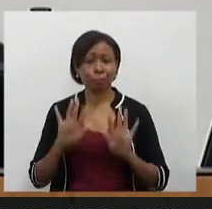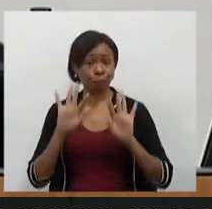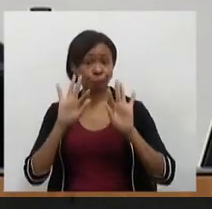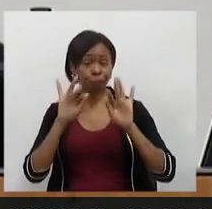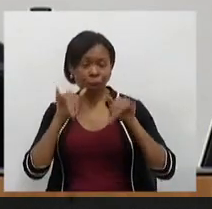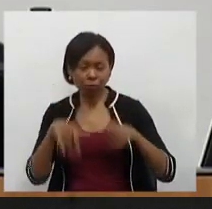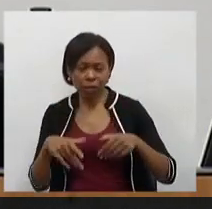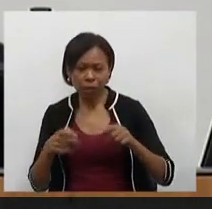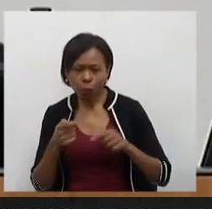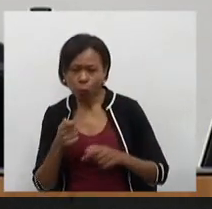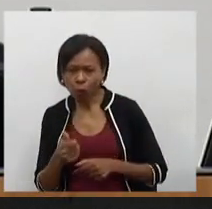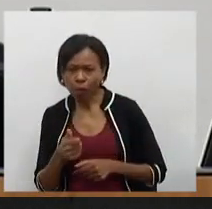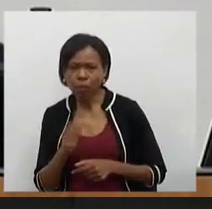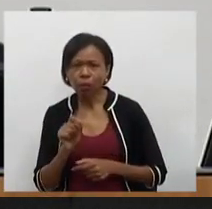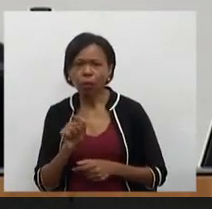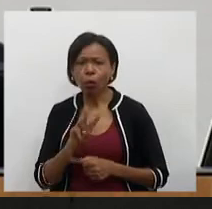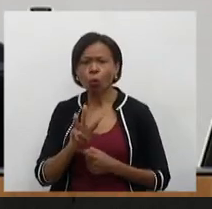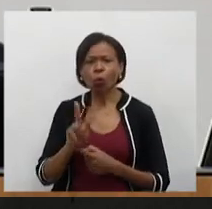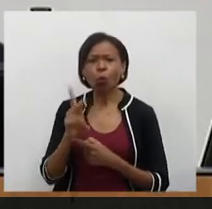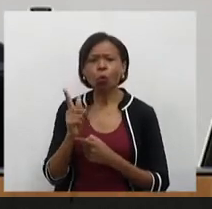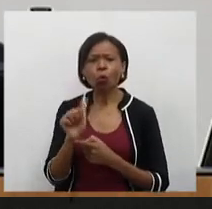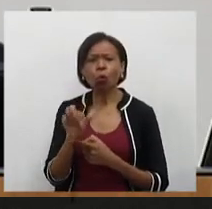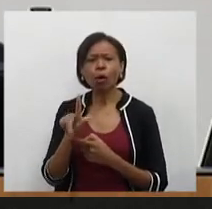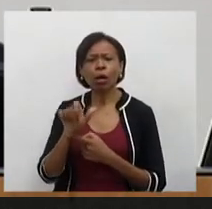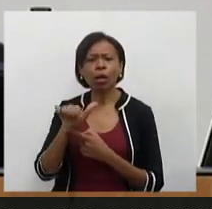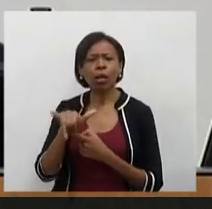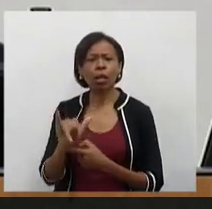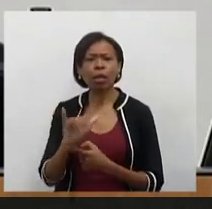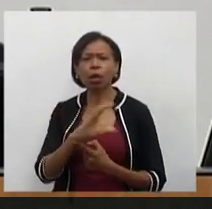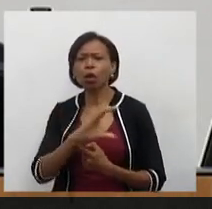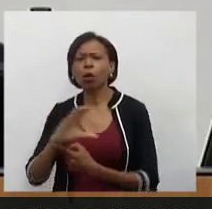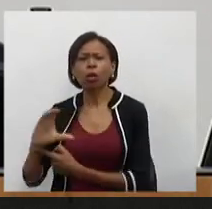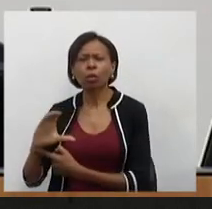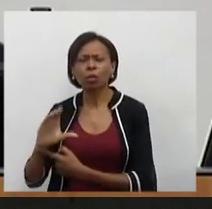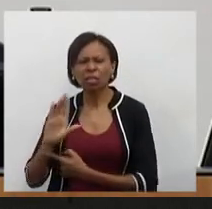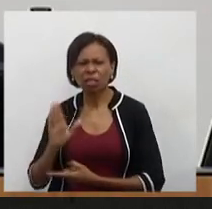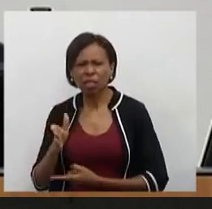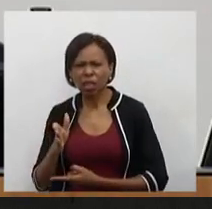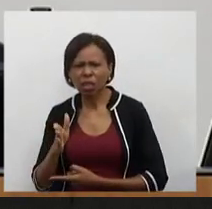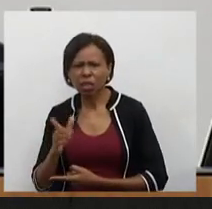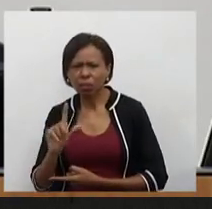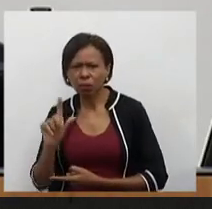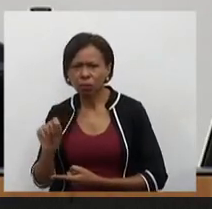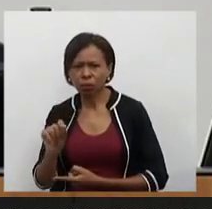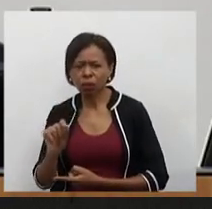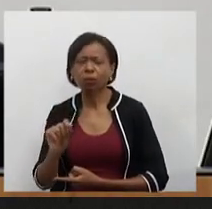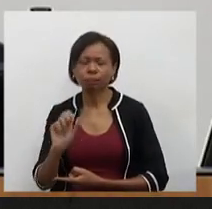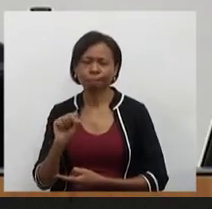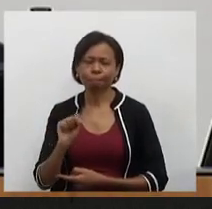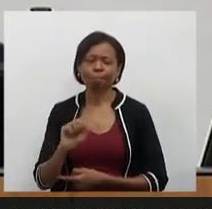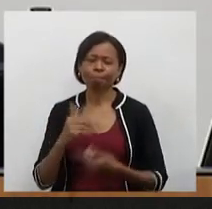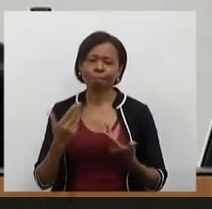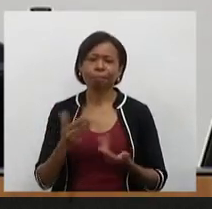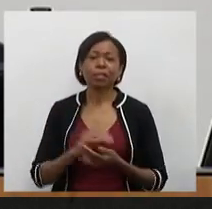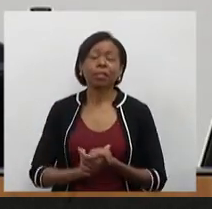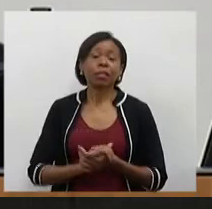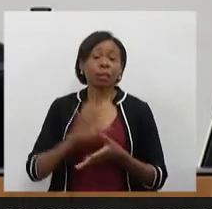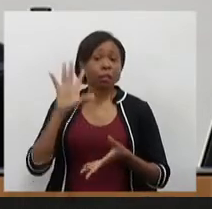o Arley está aqui, está aí ainda, nosso coordenador, acho que ele já saiu, né? Então, é